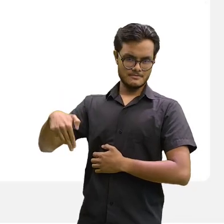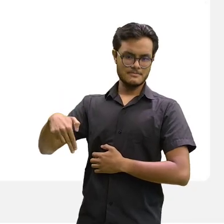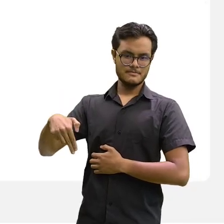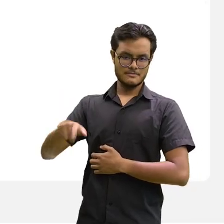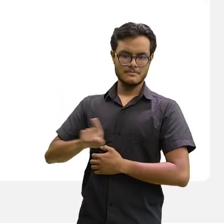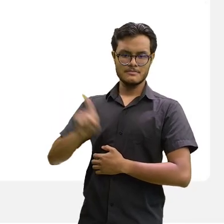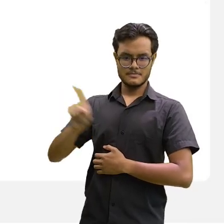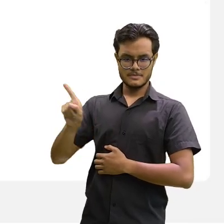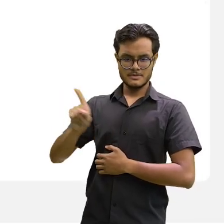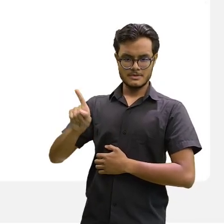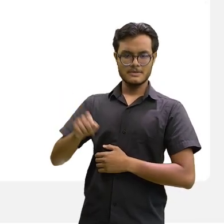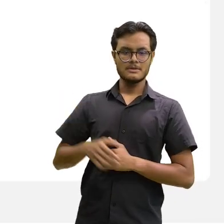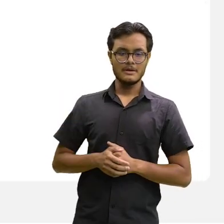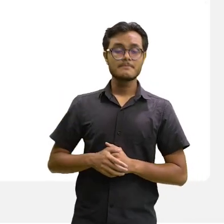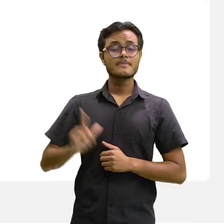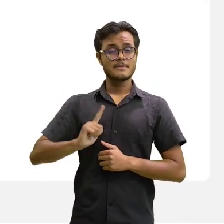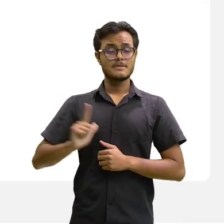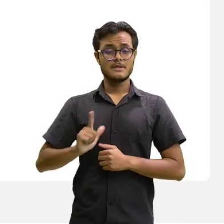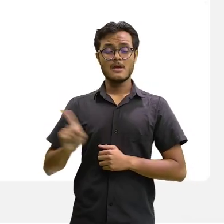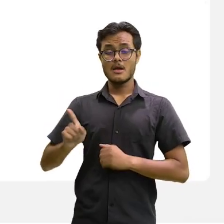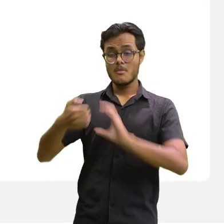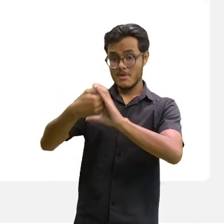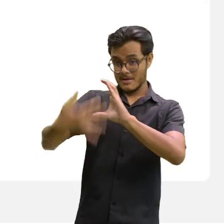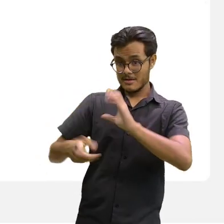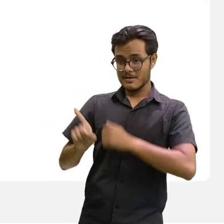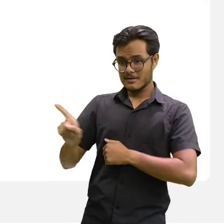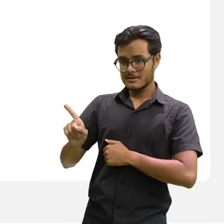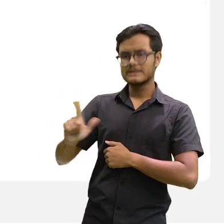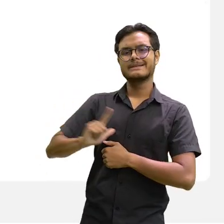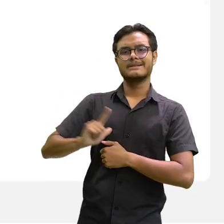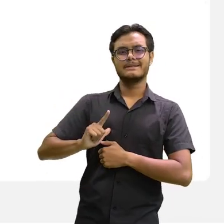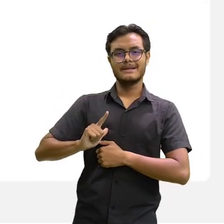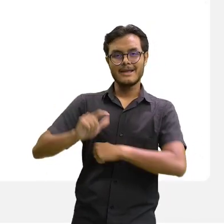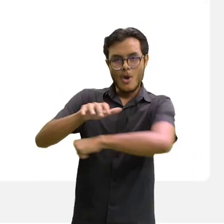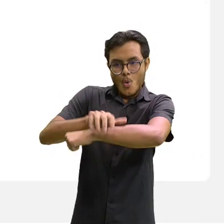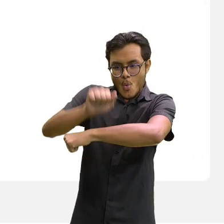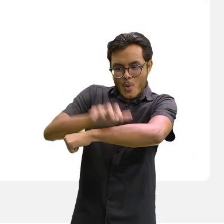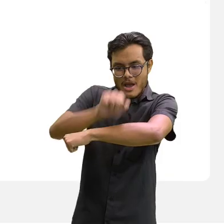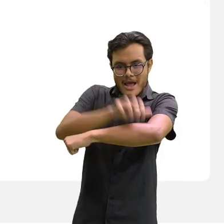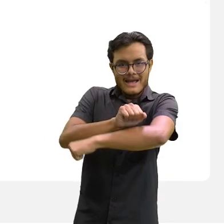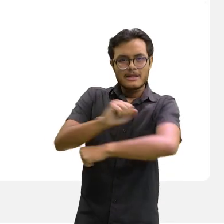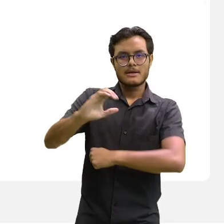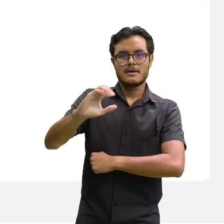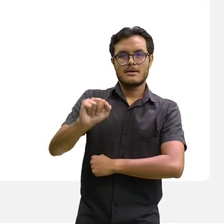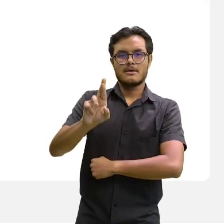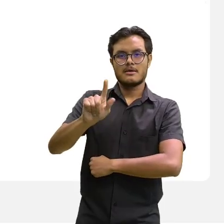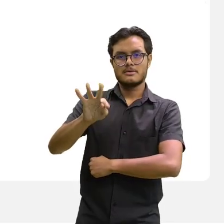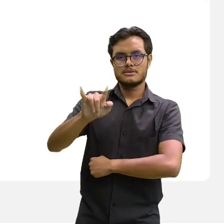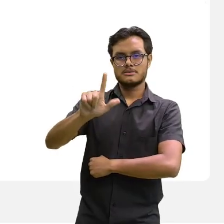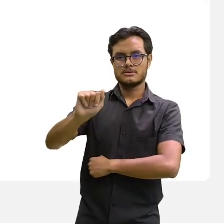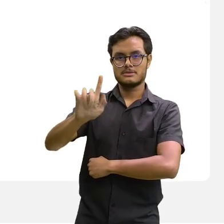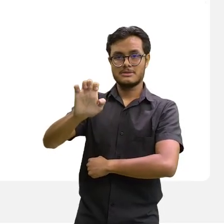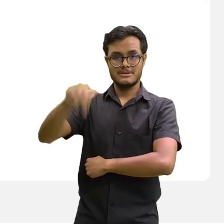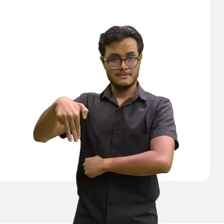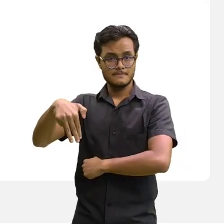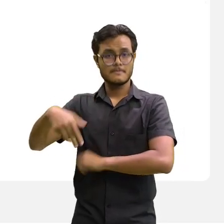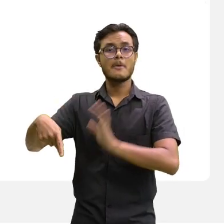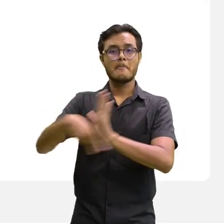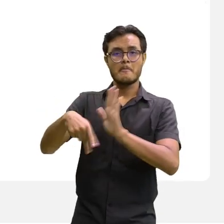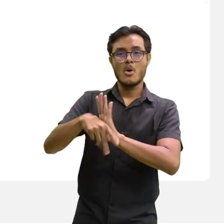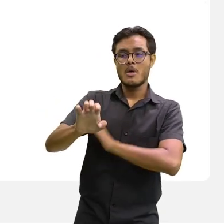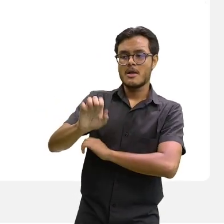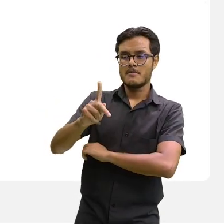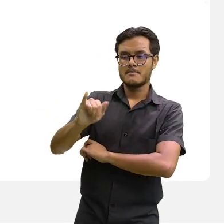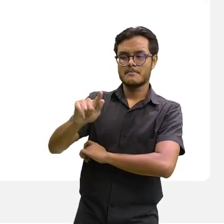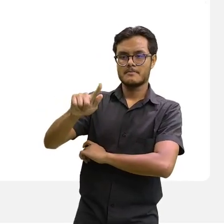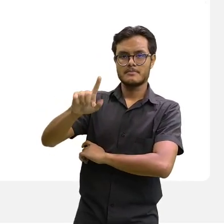essa membraninha que tem uma cartilagem elástica, chamada epiglote.